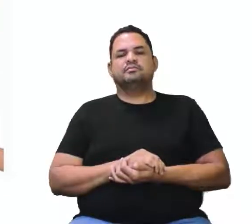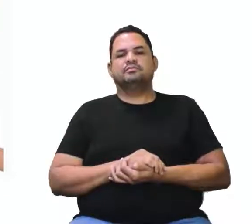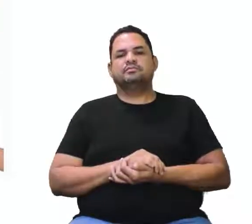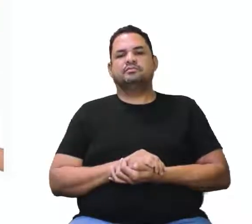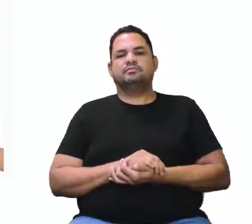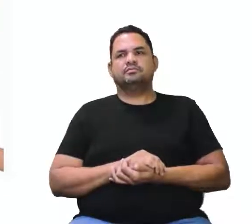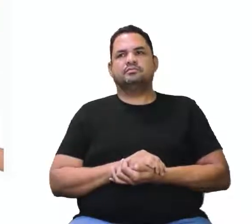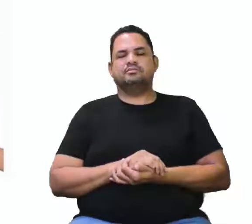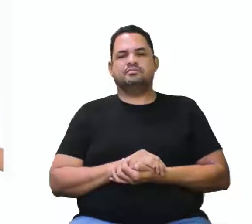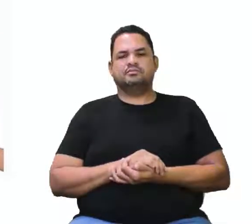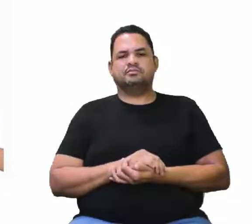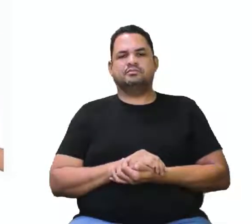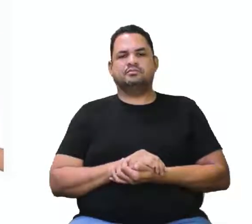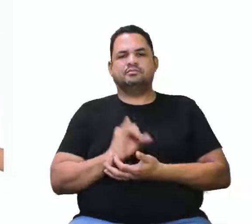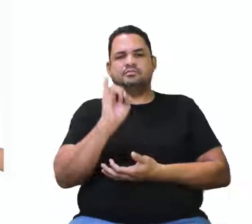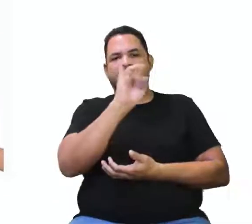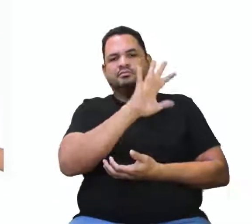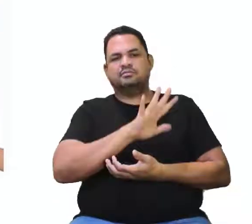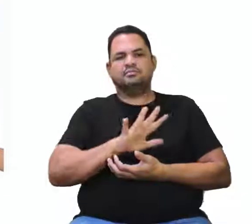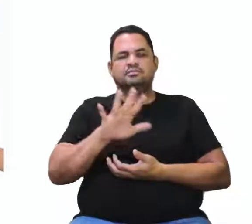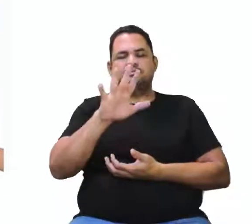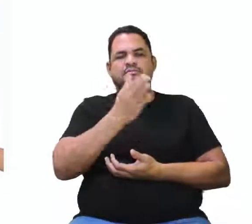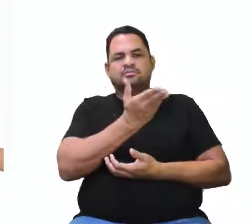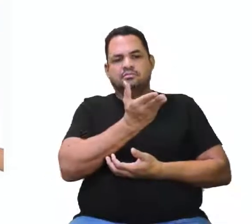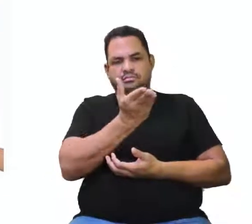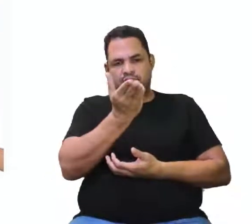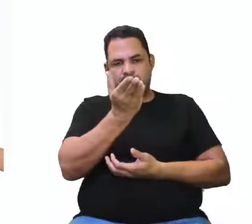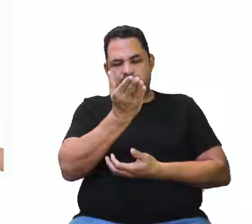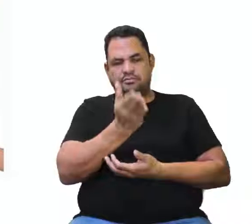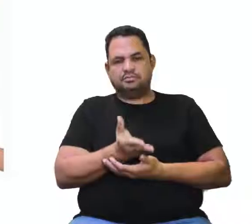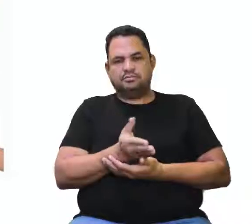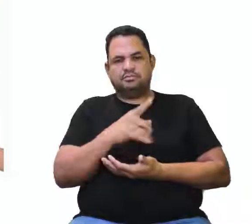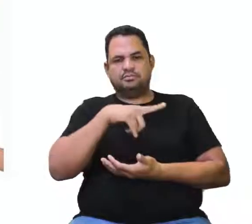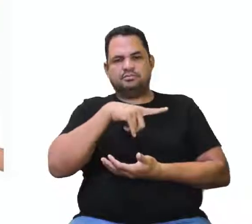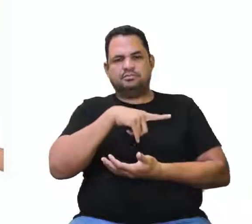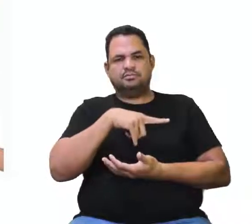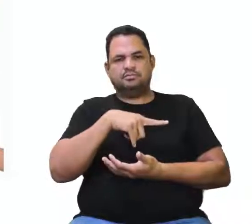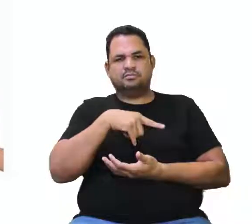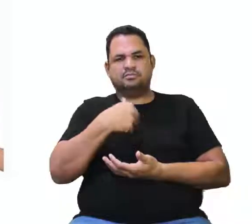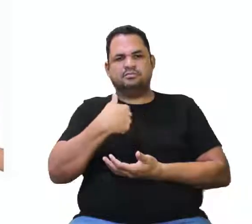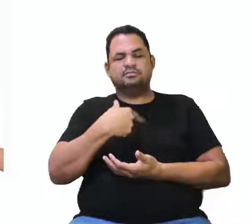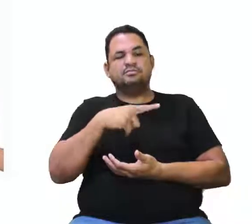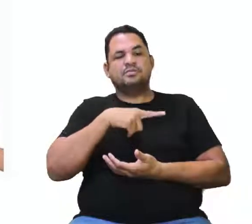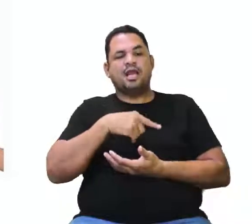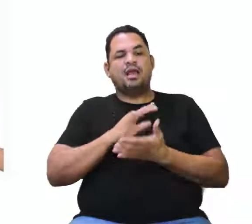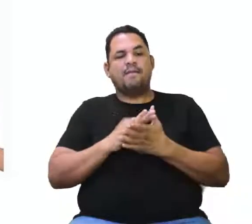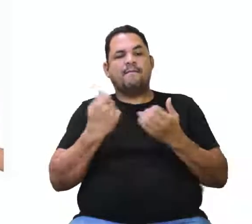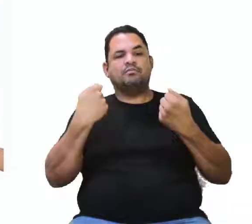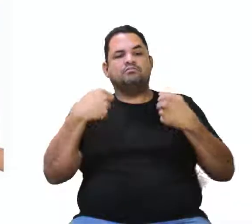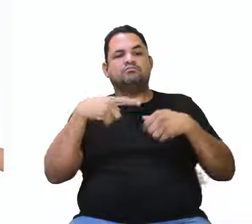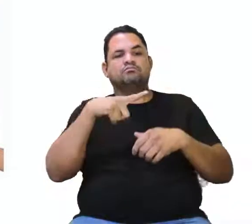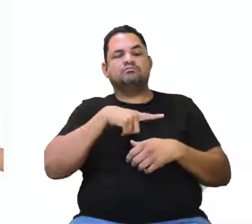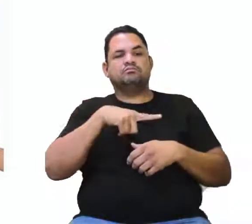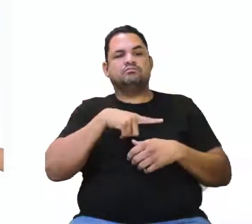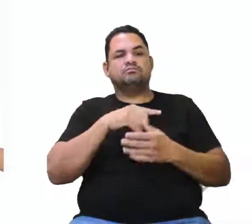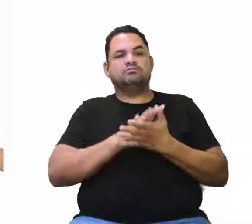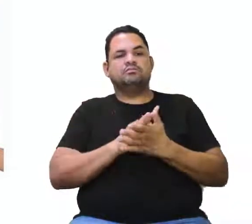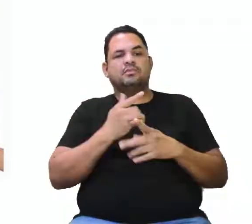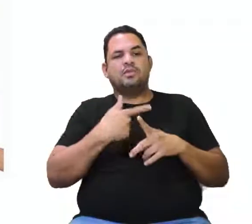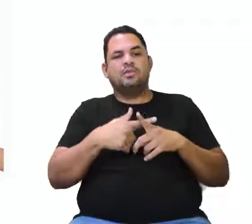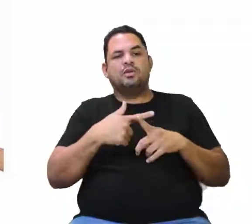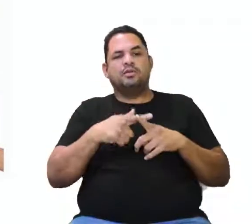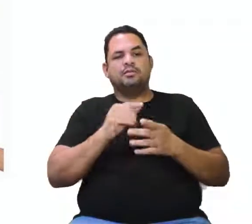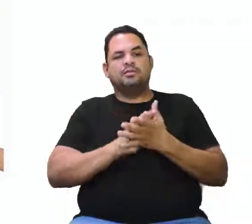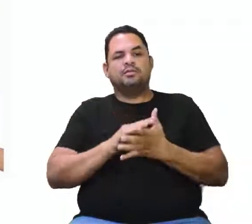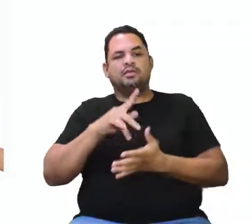Essa imagem aqui, professora, ó. Quem anda desse jeito tem aí uma grande probabilidade de ter ali, né, um problema